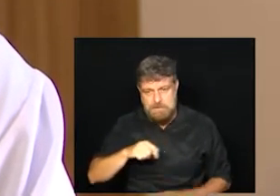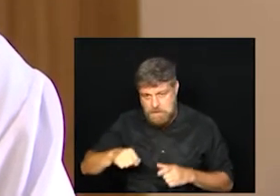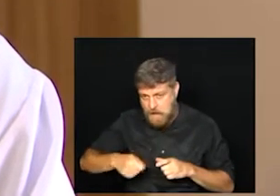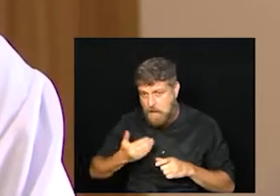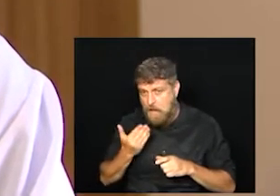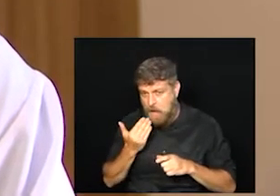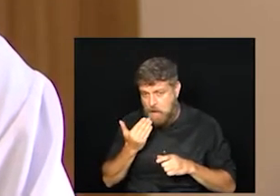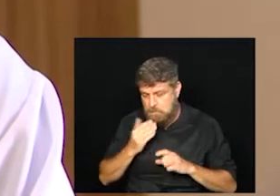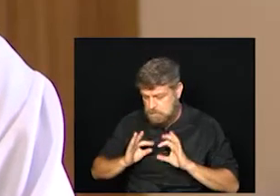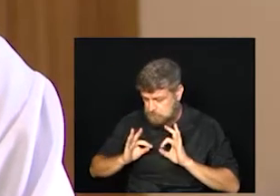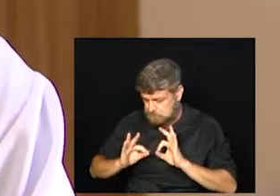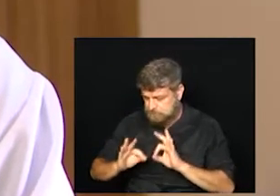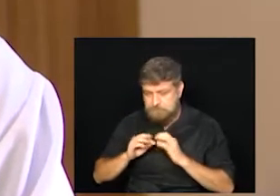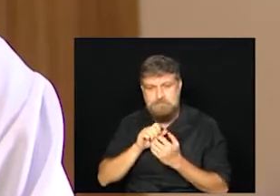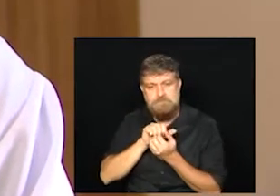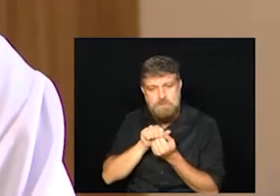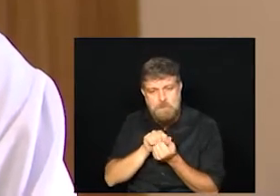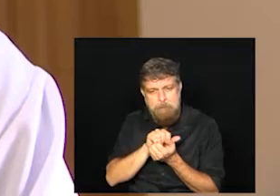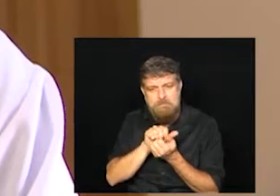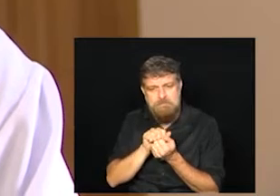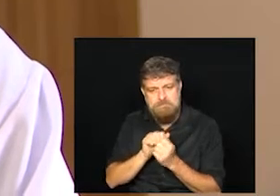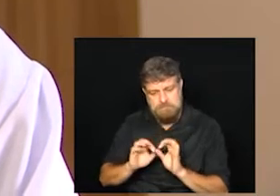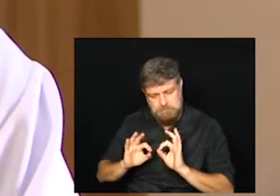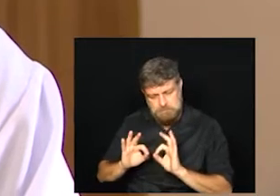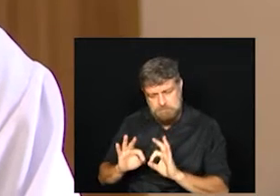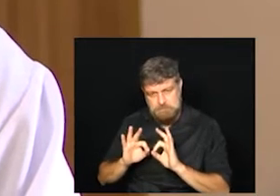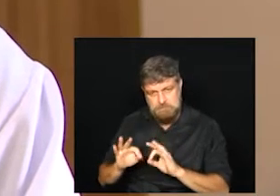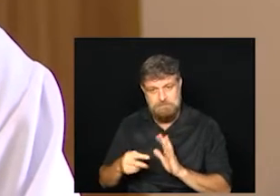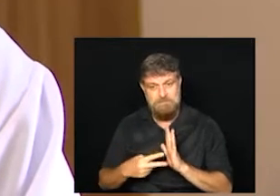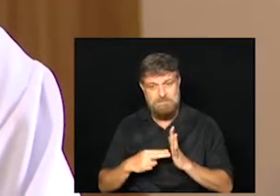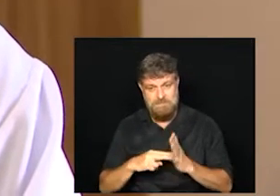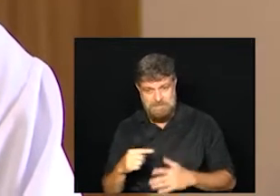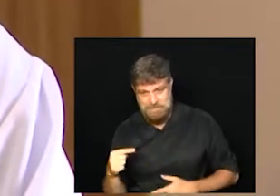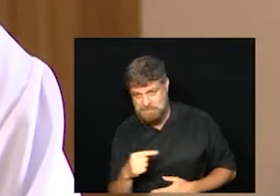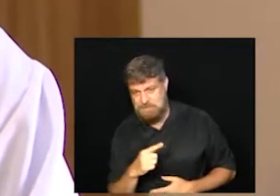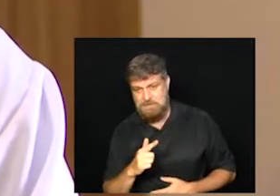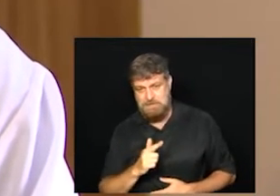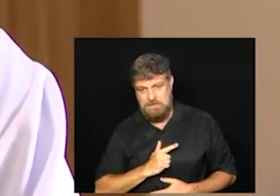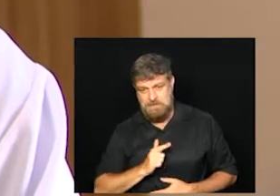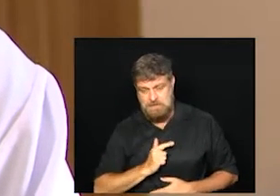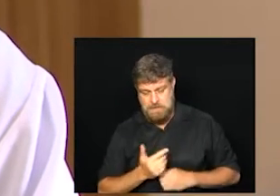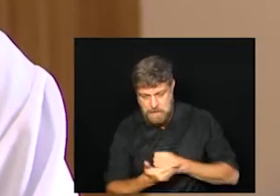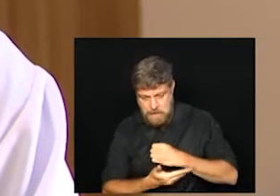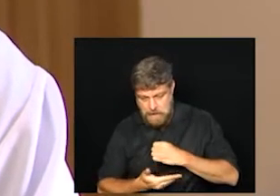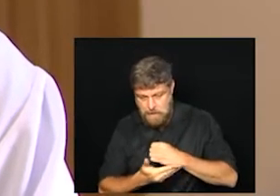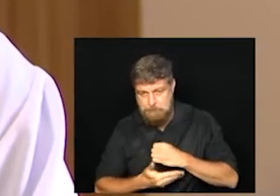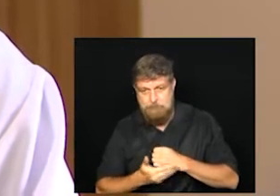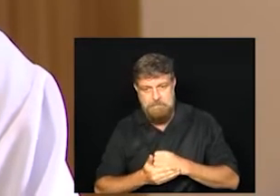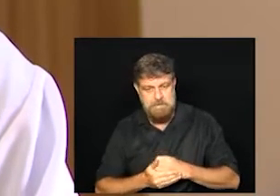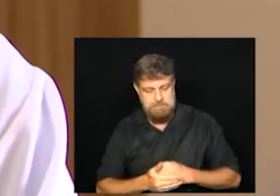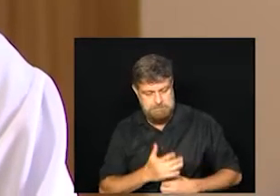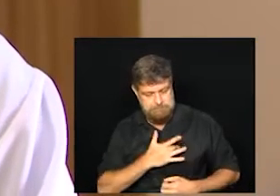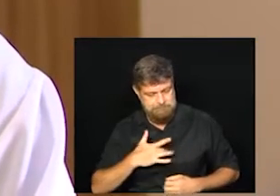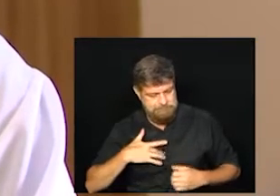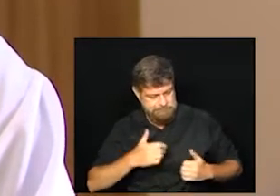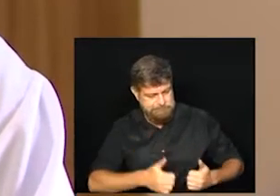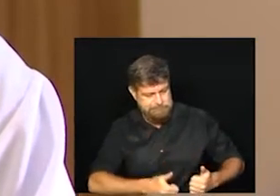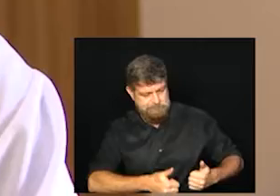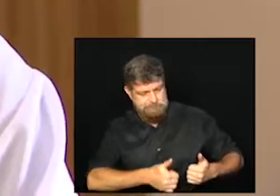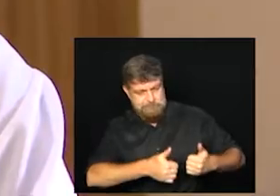forma adequada, deglutindo bem, ou seja, ele tem toda a base clínica para uma